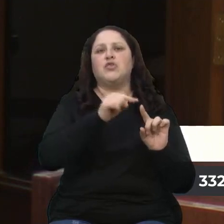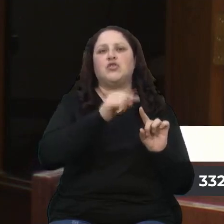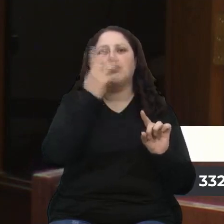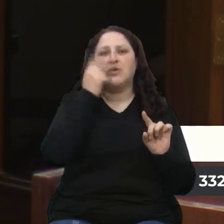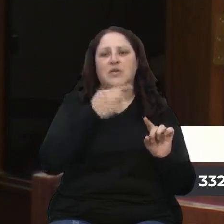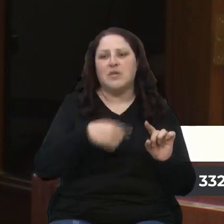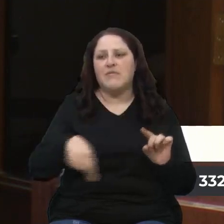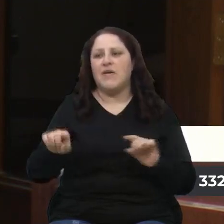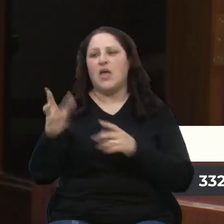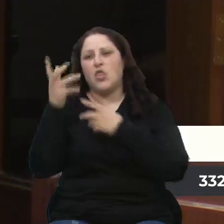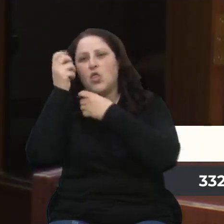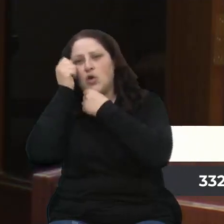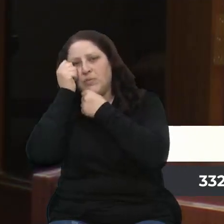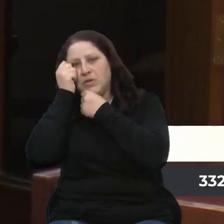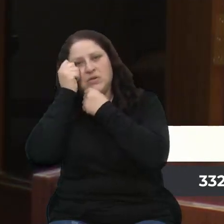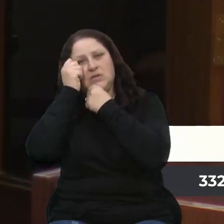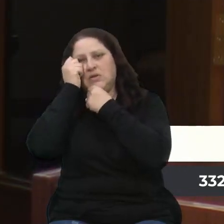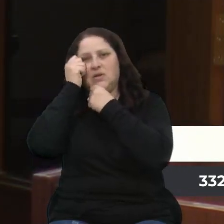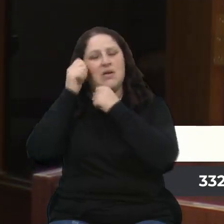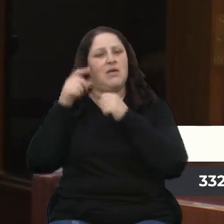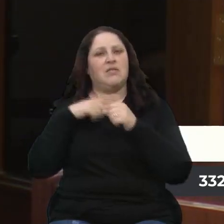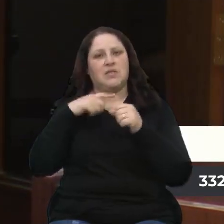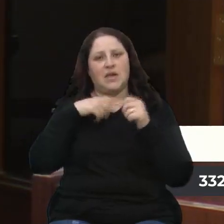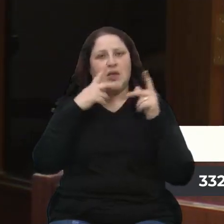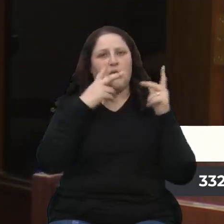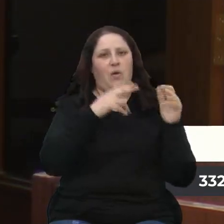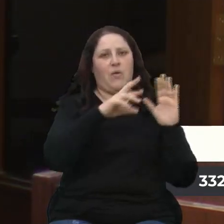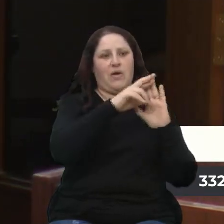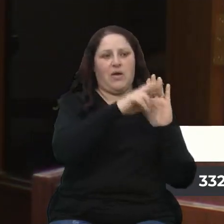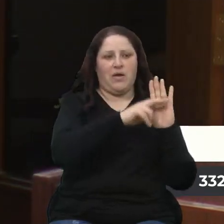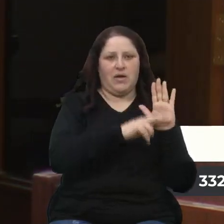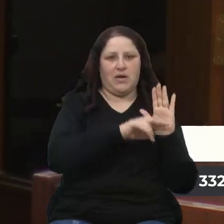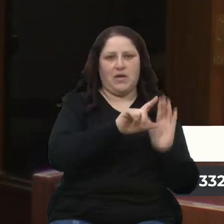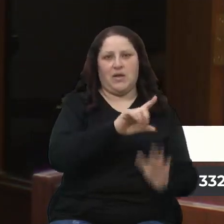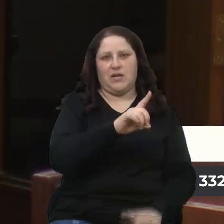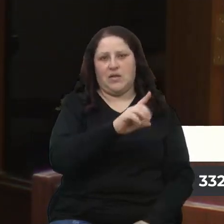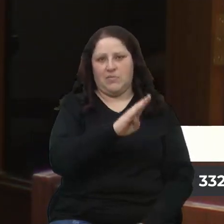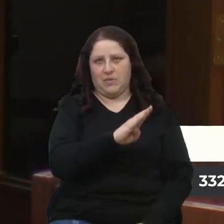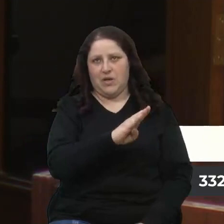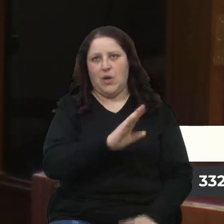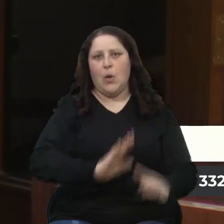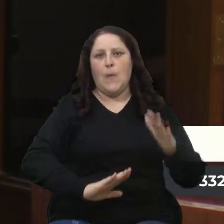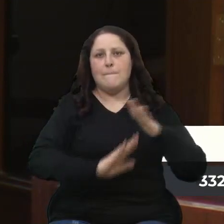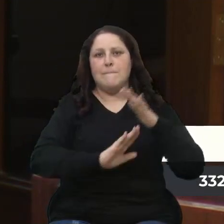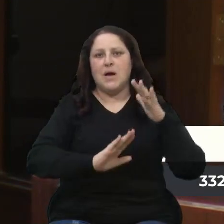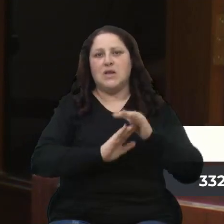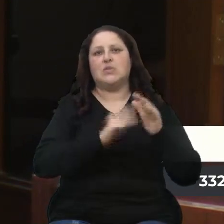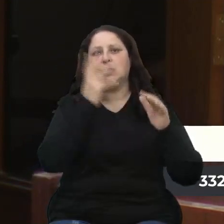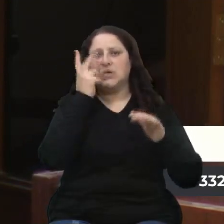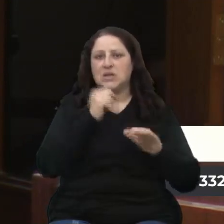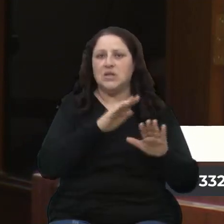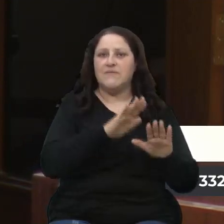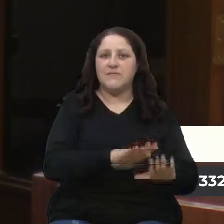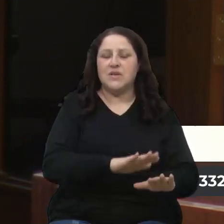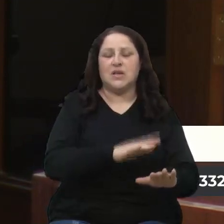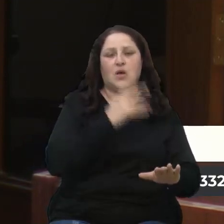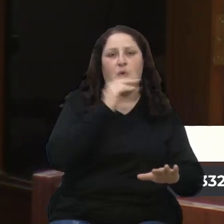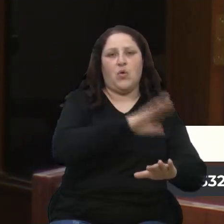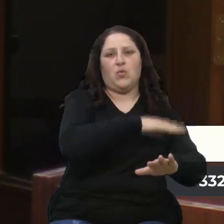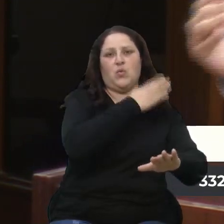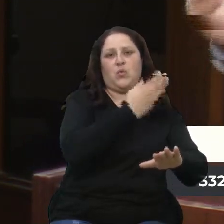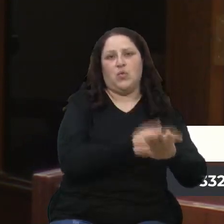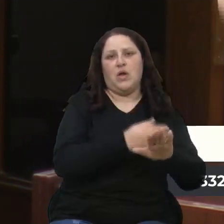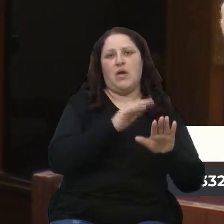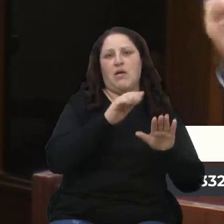Se estabelece o teto como a LDB preconiza, que é o máximo que uma criança ficaria no diurno, que são 10